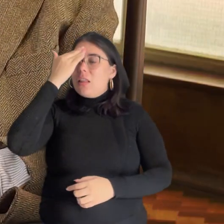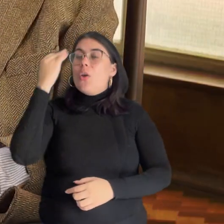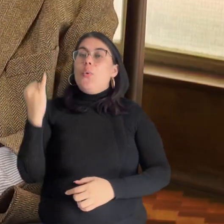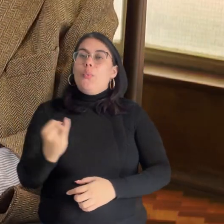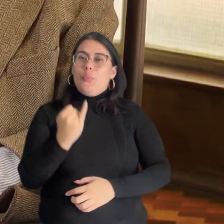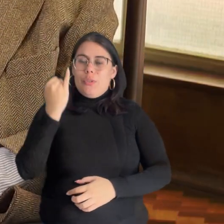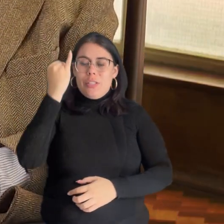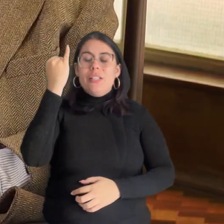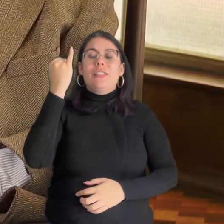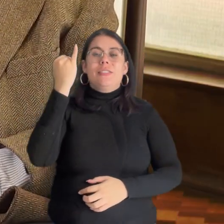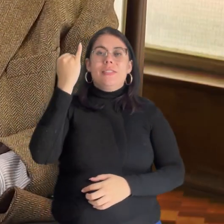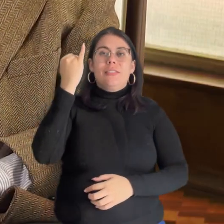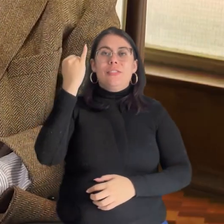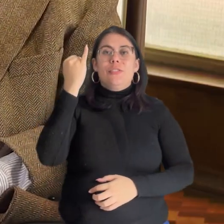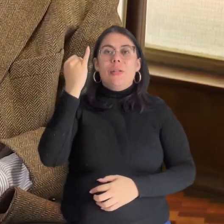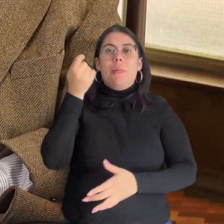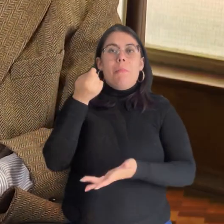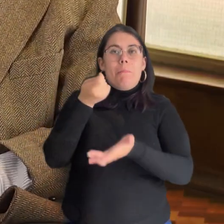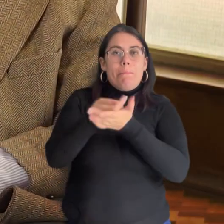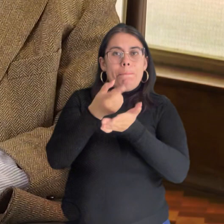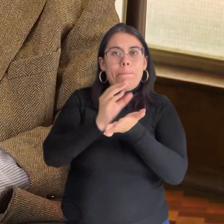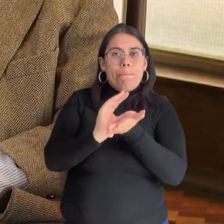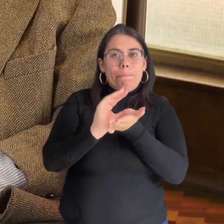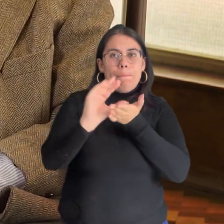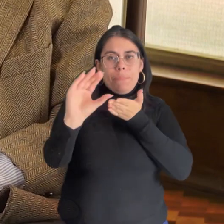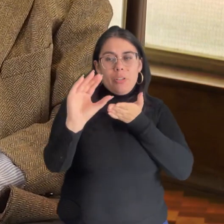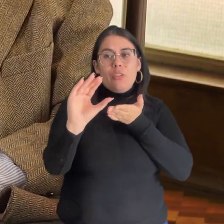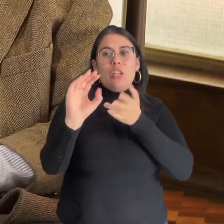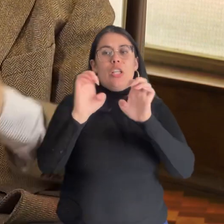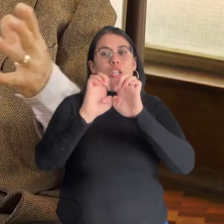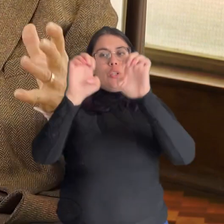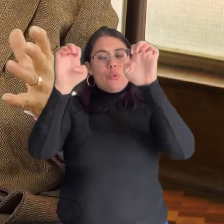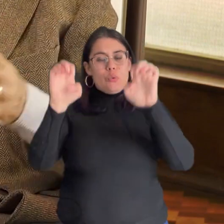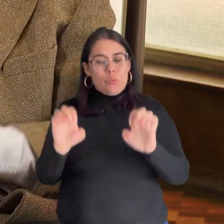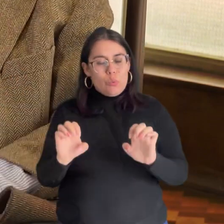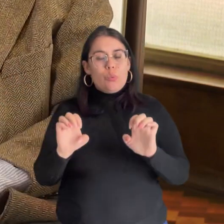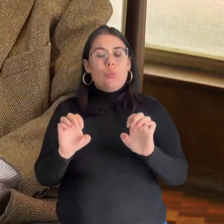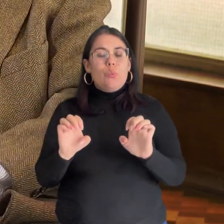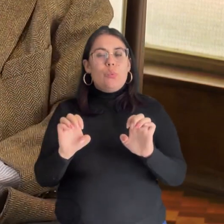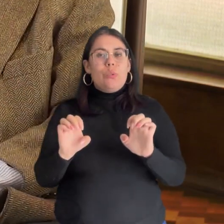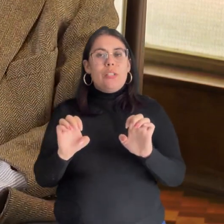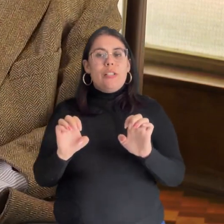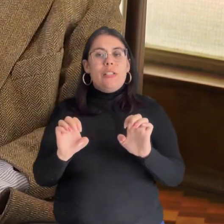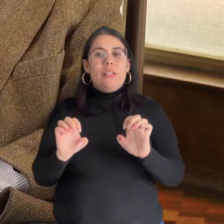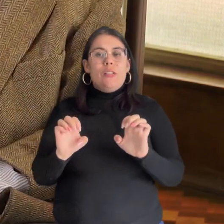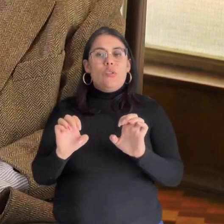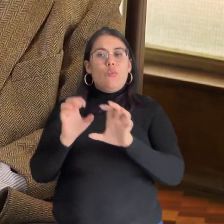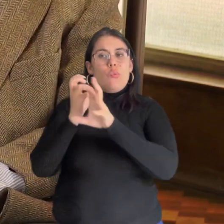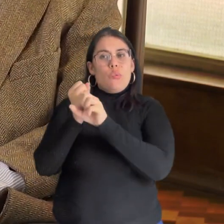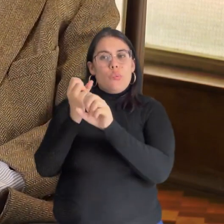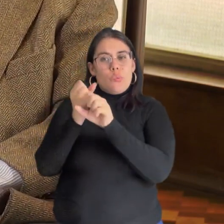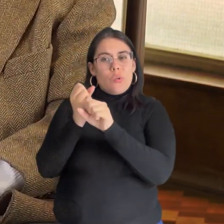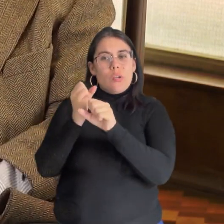compreendeu a importância disso, investiu nessa estrutura metálica que foi calculada por